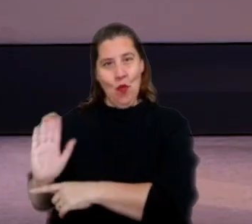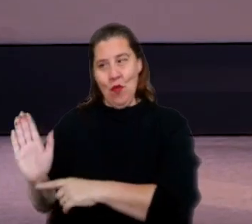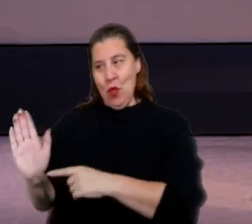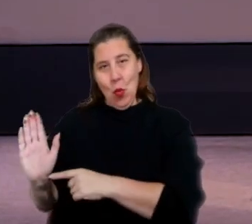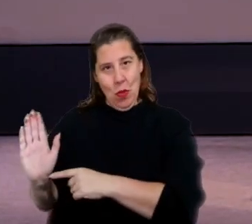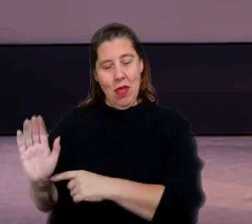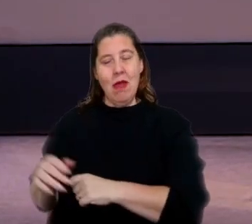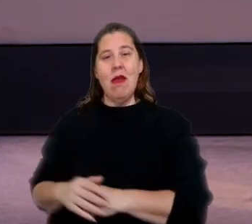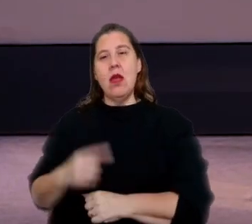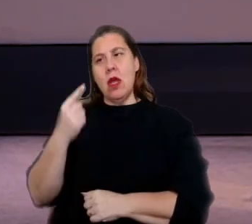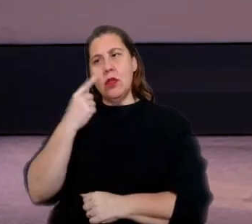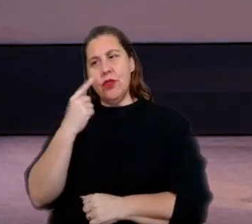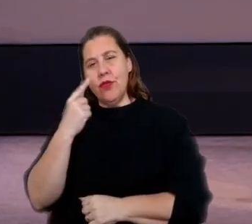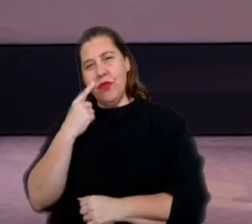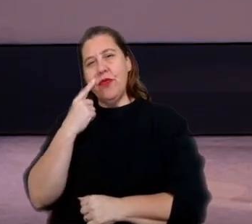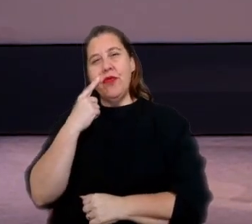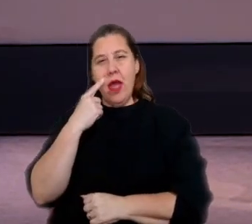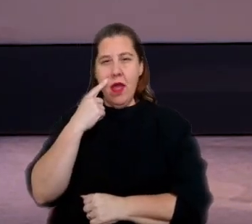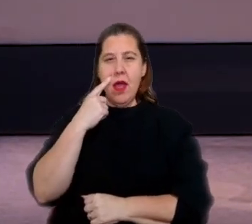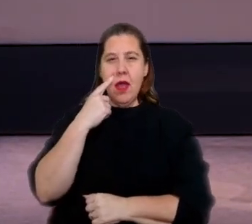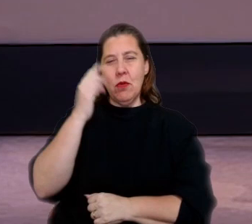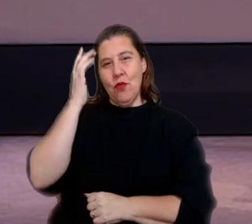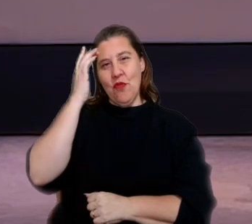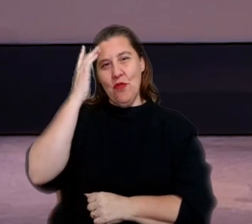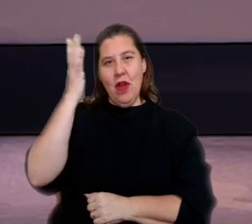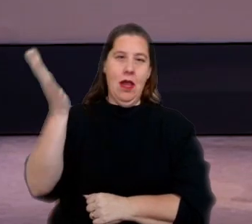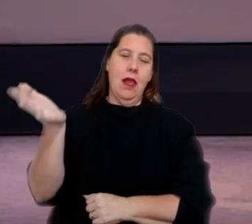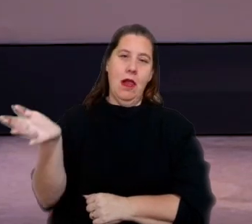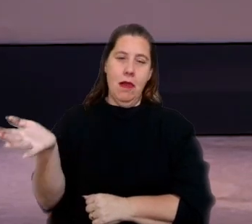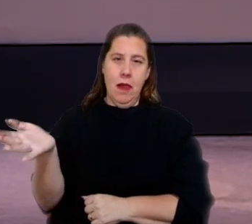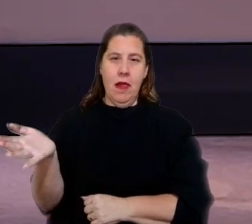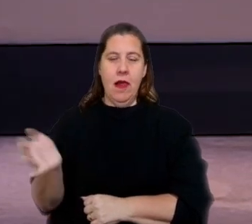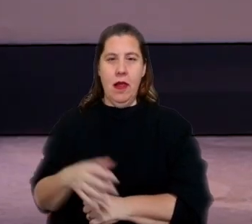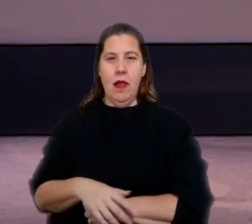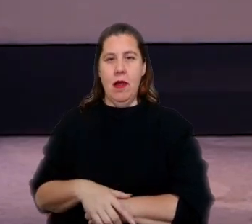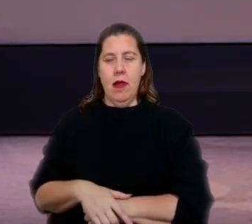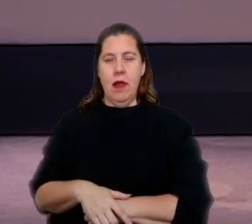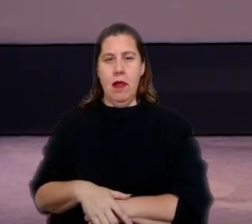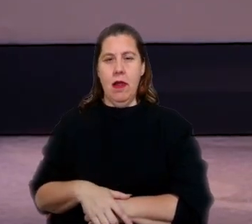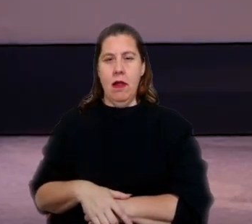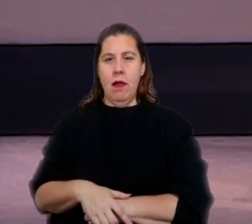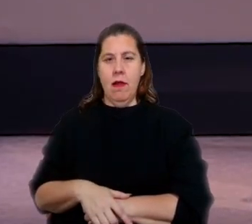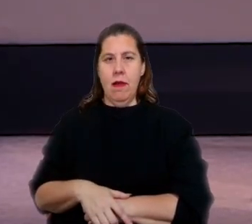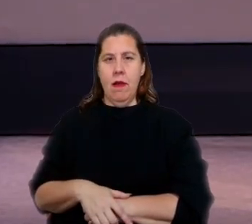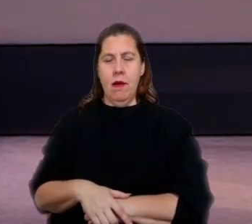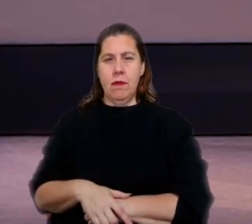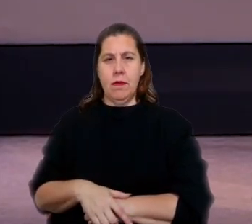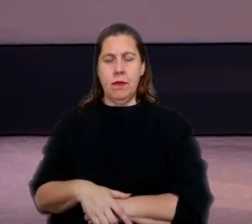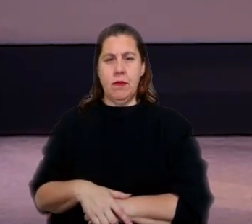filme, né, na mídia, e a gente vê muito, acho que muito fácil isso, né, muito tranquilo de